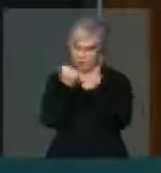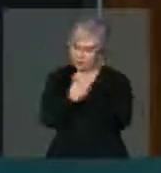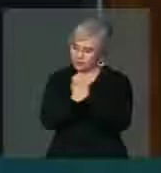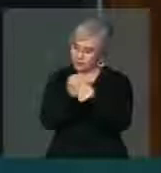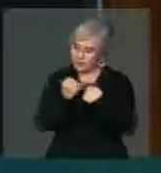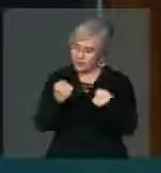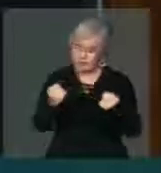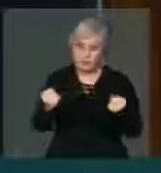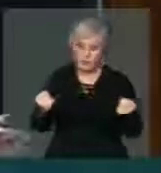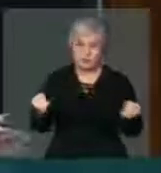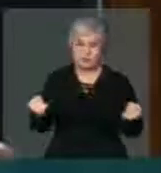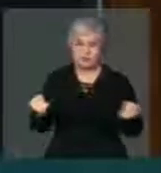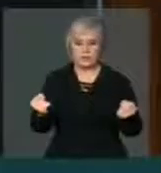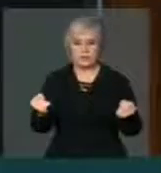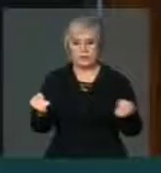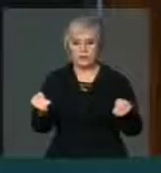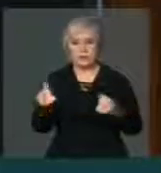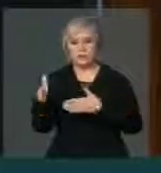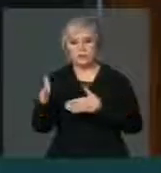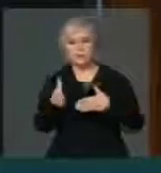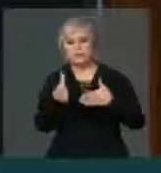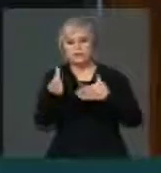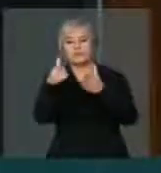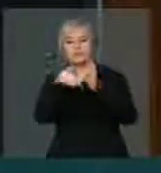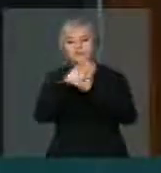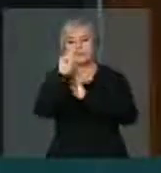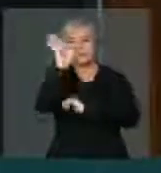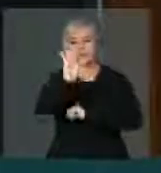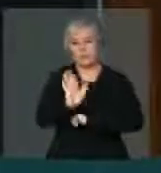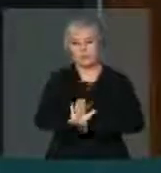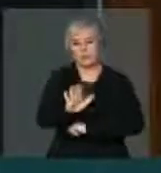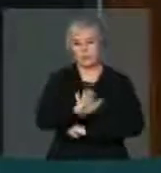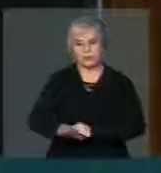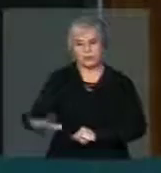crescente com os rumos que o nosso Brasil está tomando.